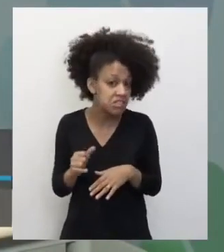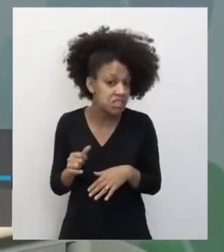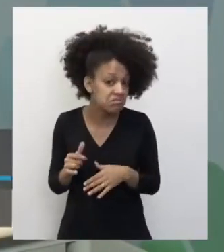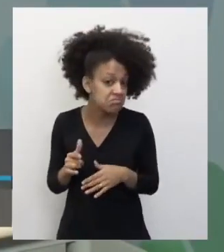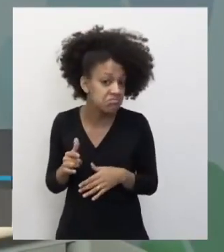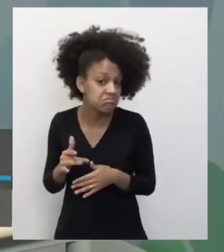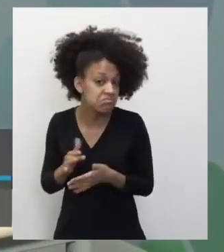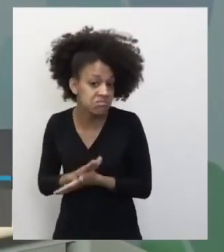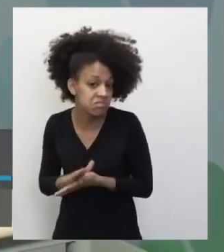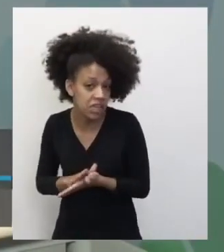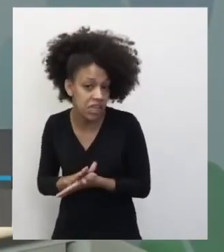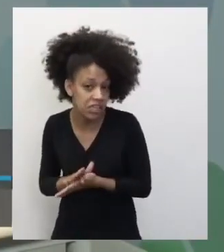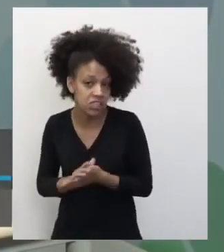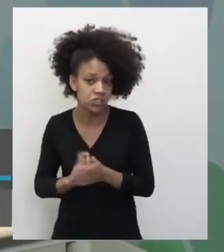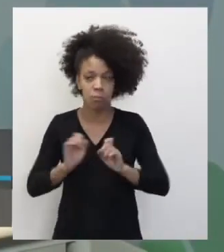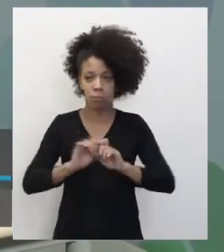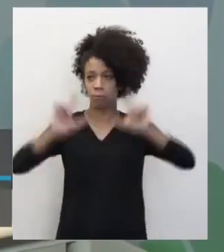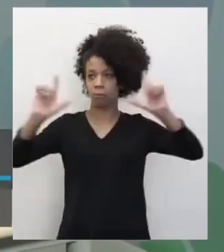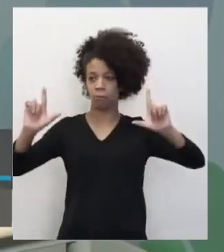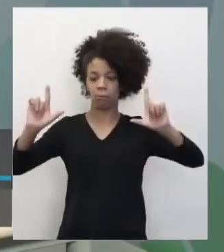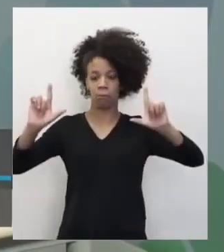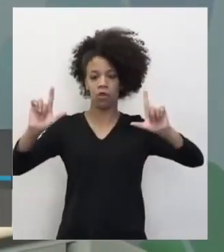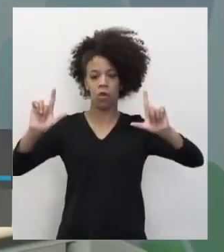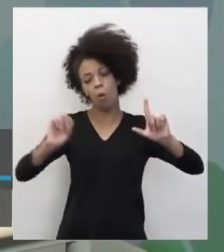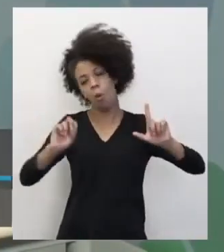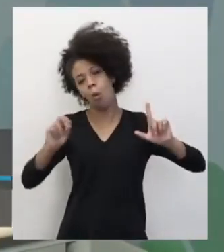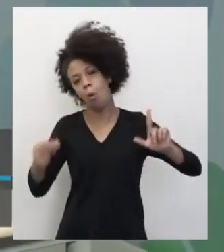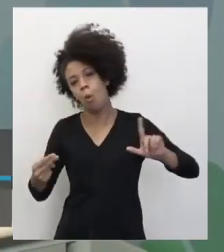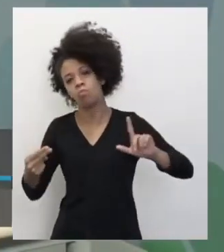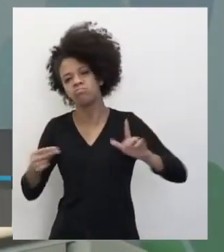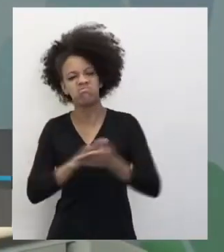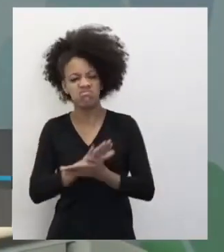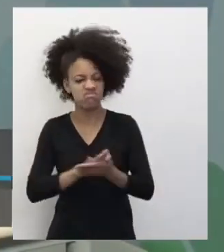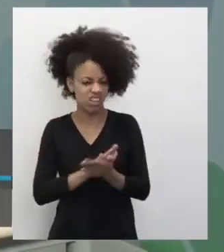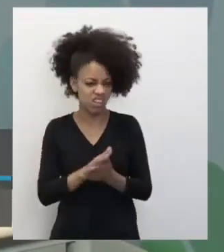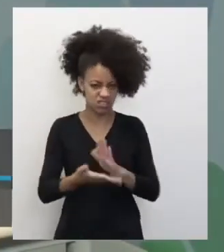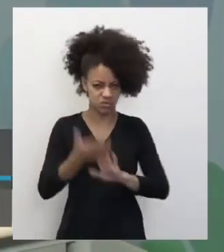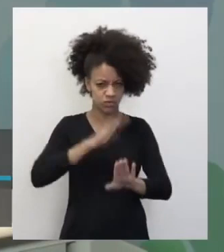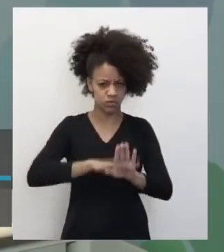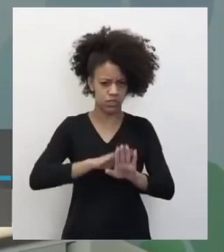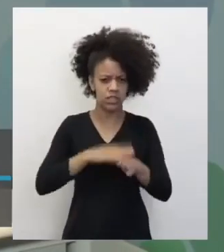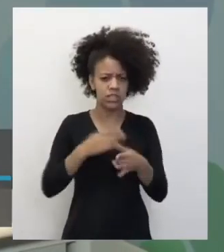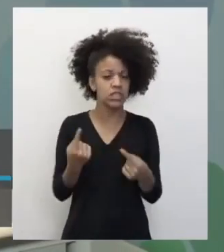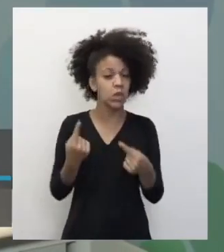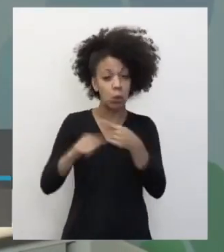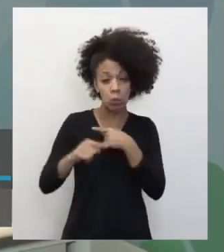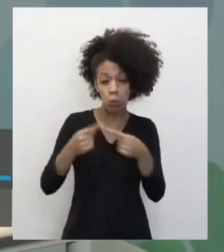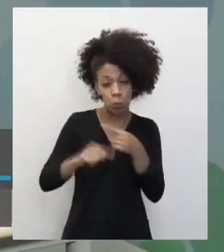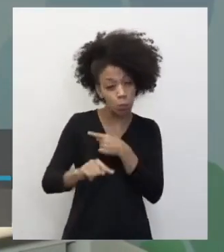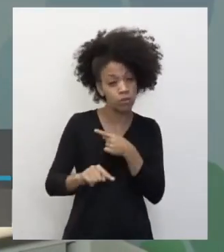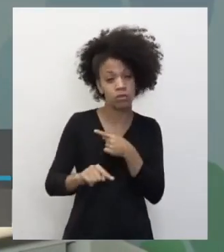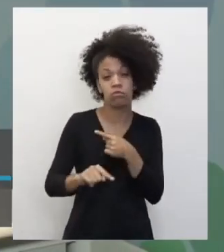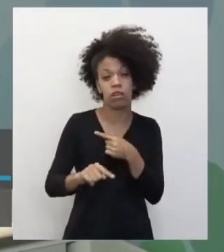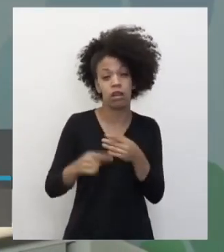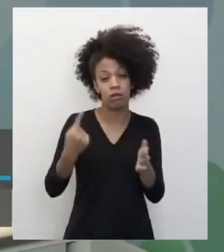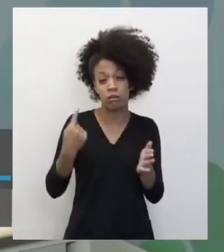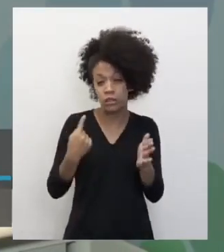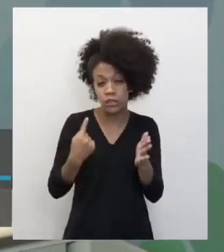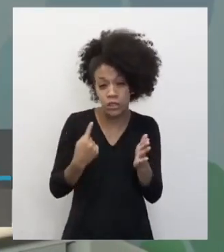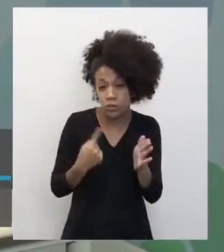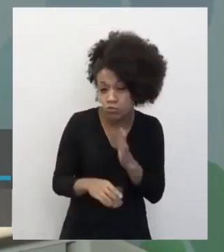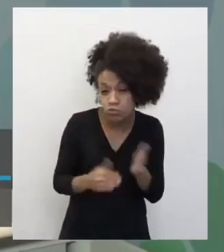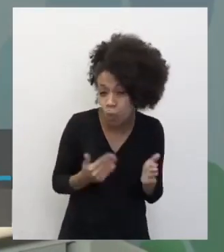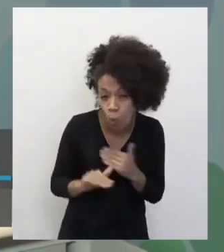nenhuma placa, se não tivesse nenhuma faixa no fundo, que não condiz com o assunto